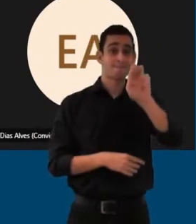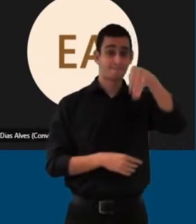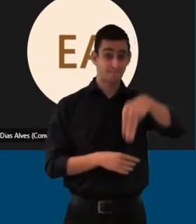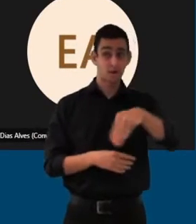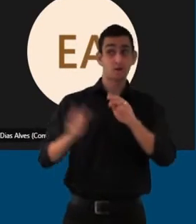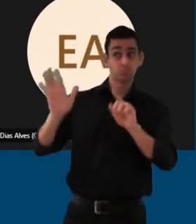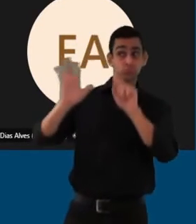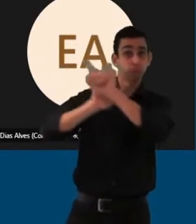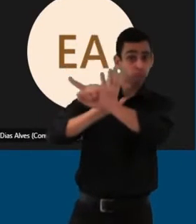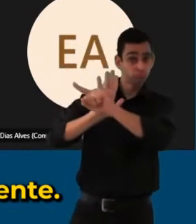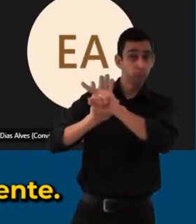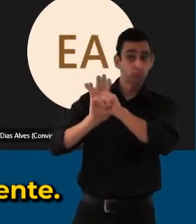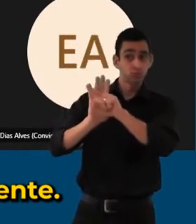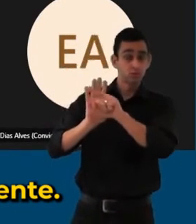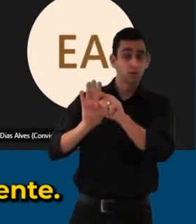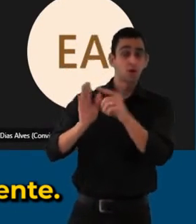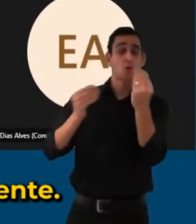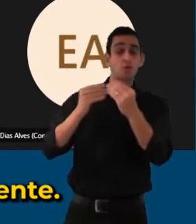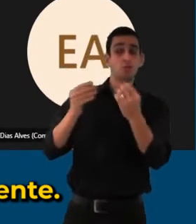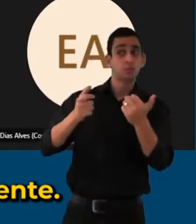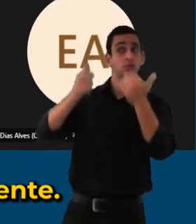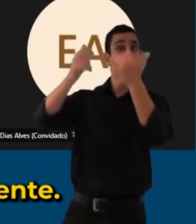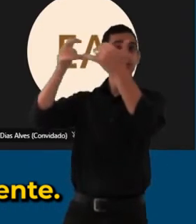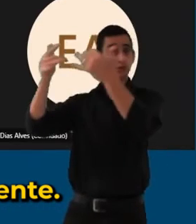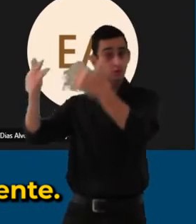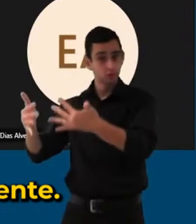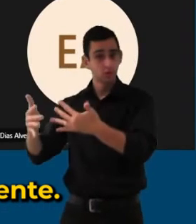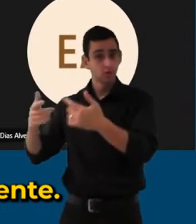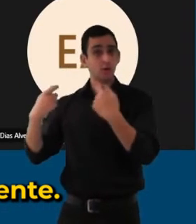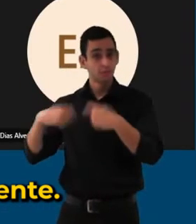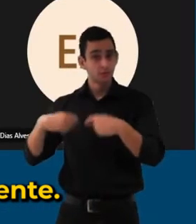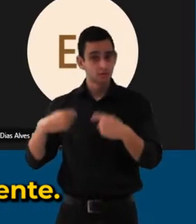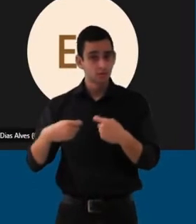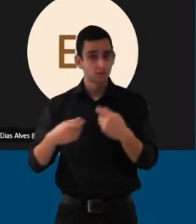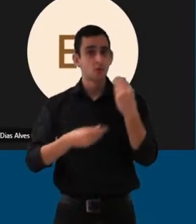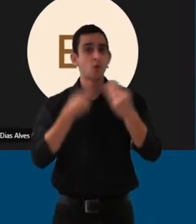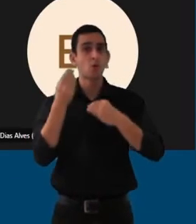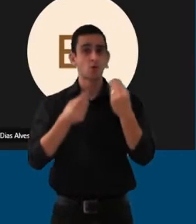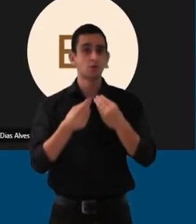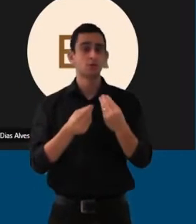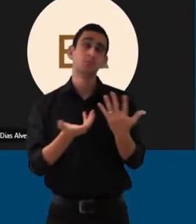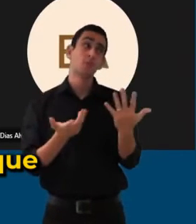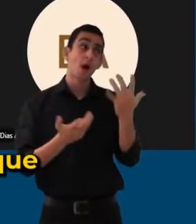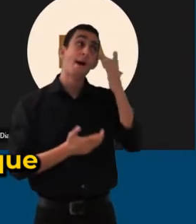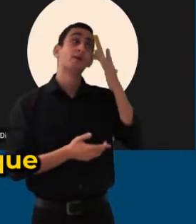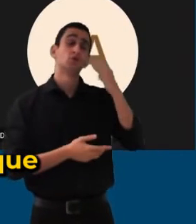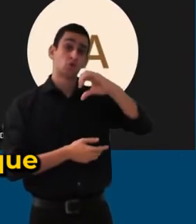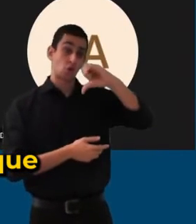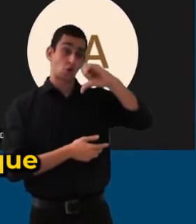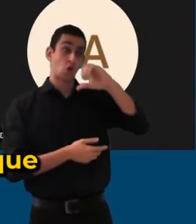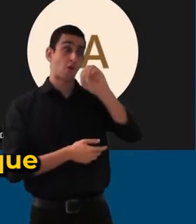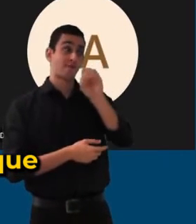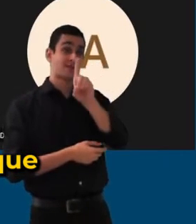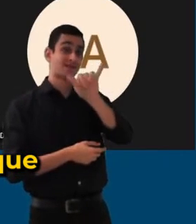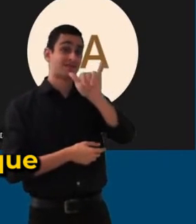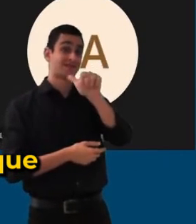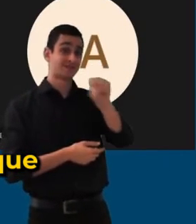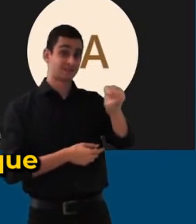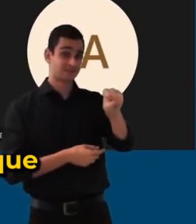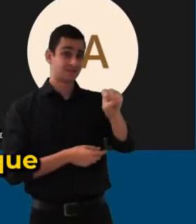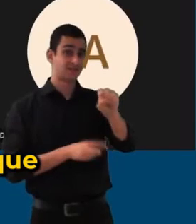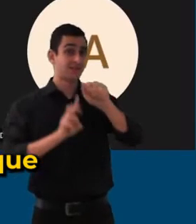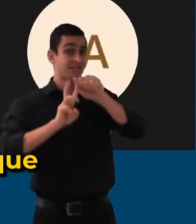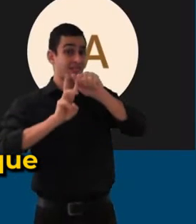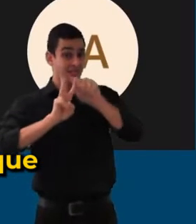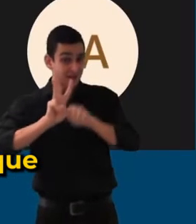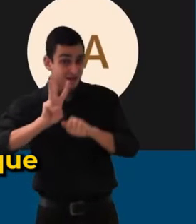IBRAM? Eu acho que 90 dias seria plausível para a gente. 3 meses a mais?